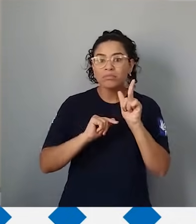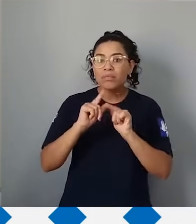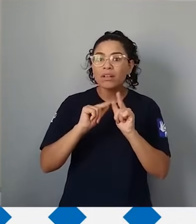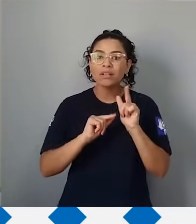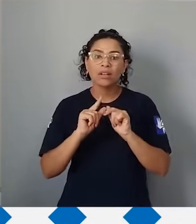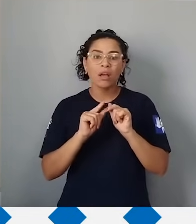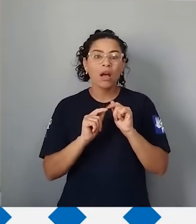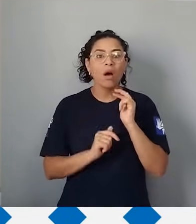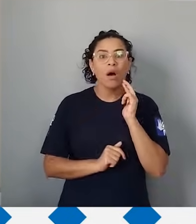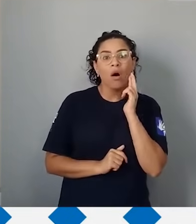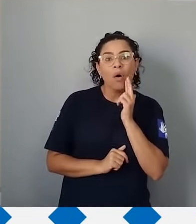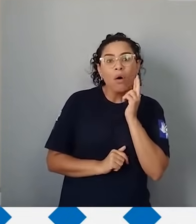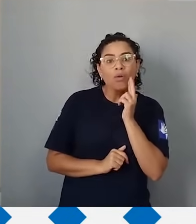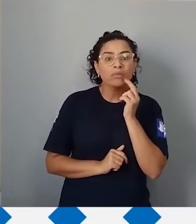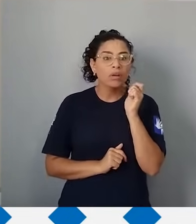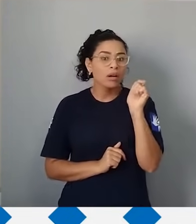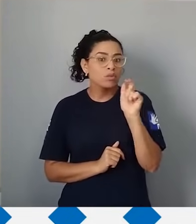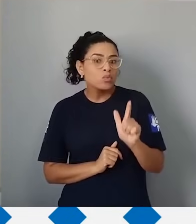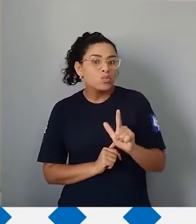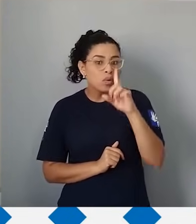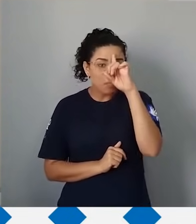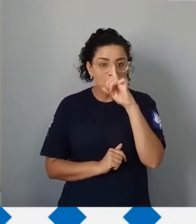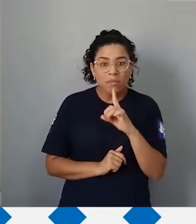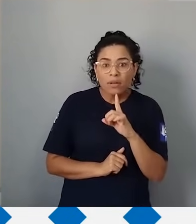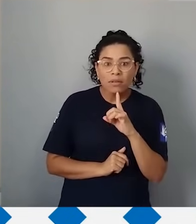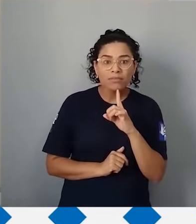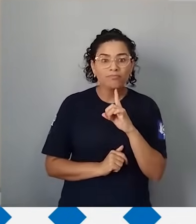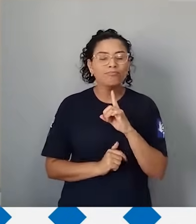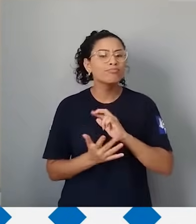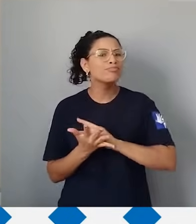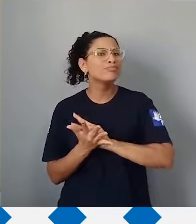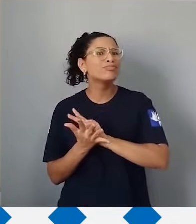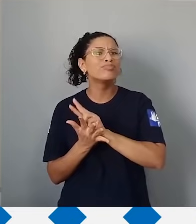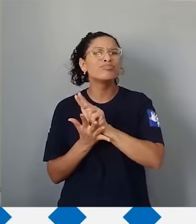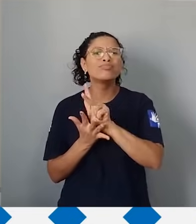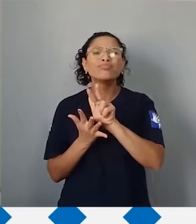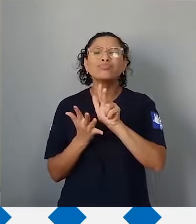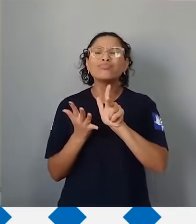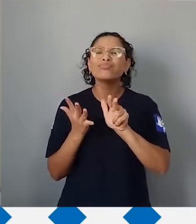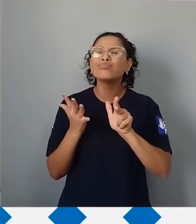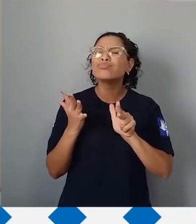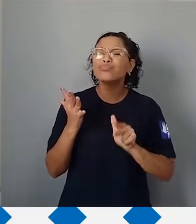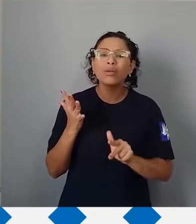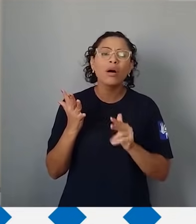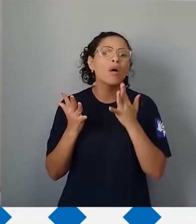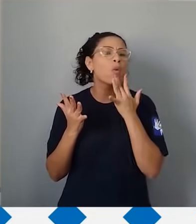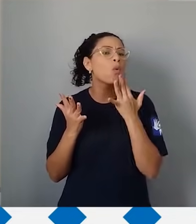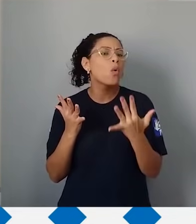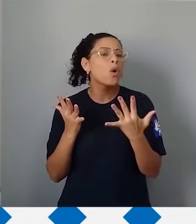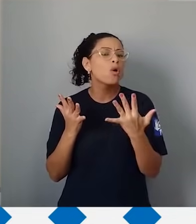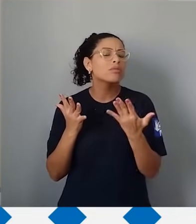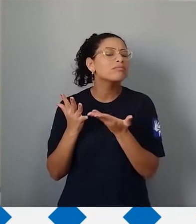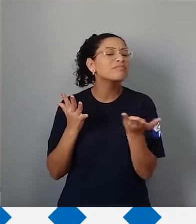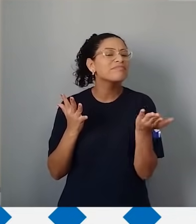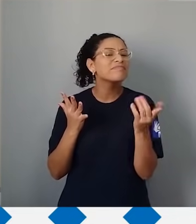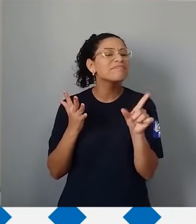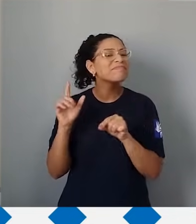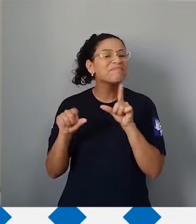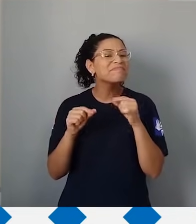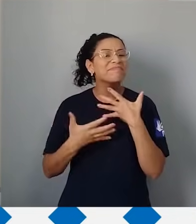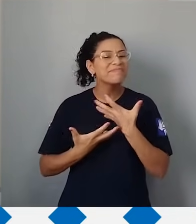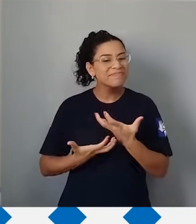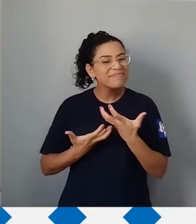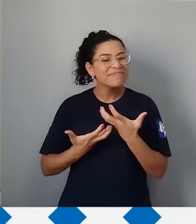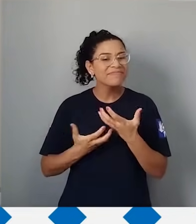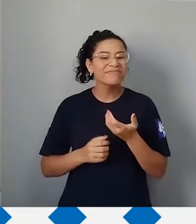estrelinhas, rosa, azul, amarelo, com a multiplicidade das cores que você desejar. Você pode